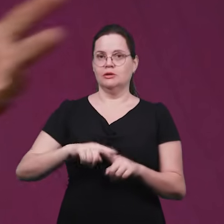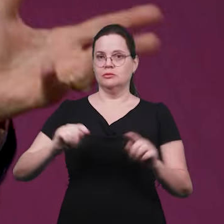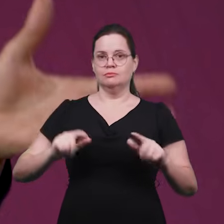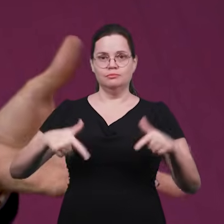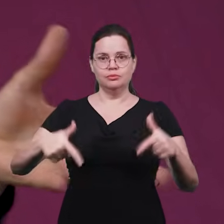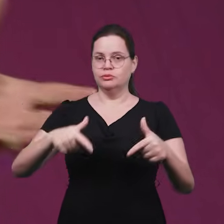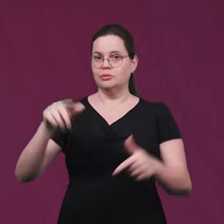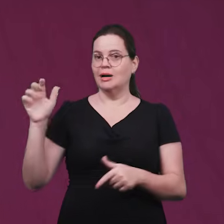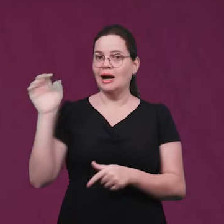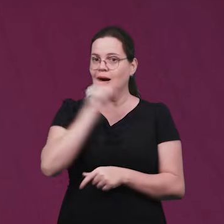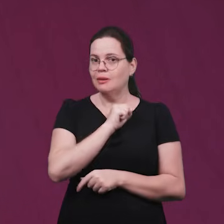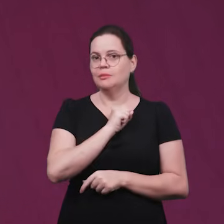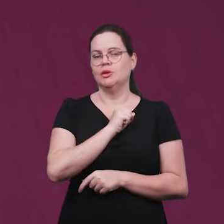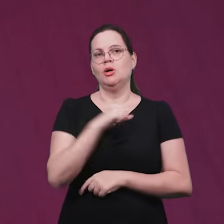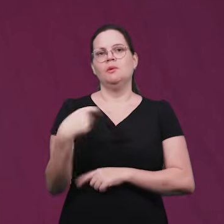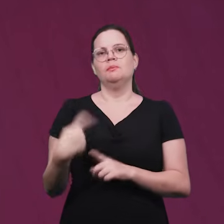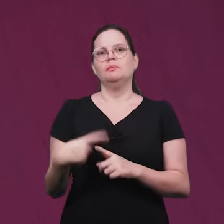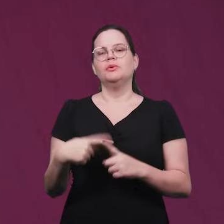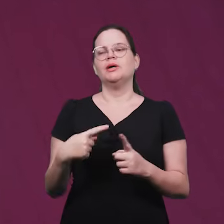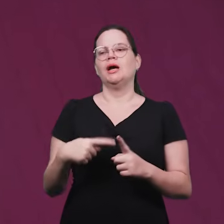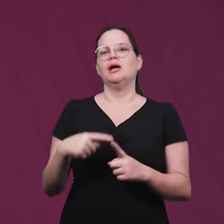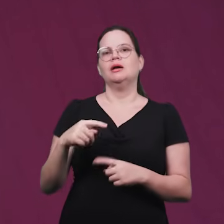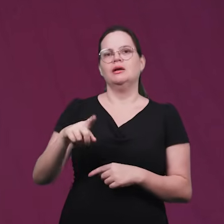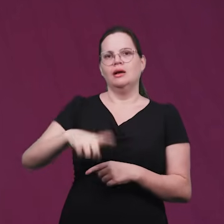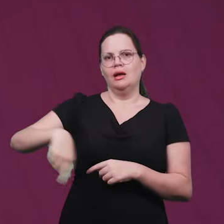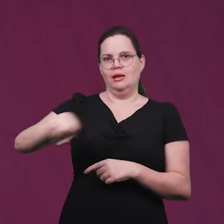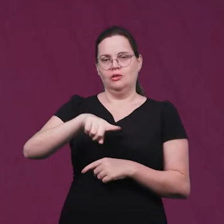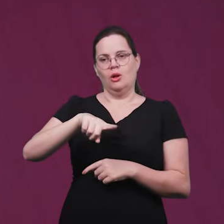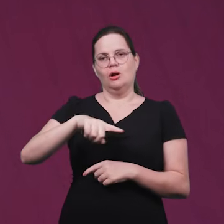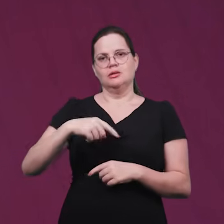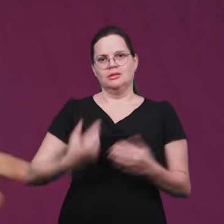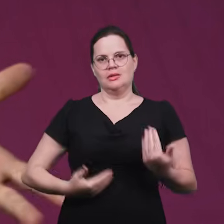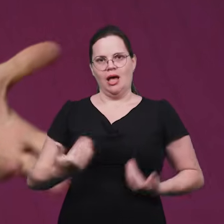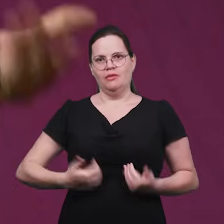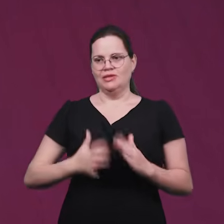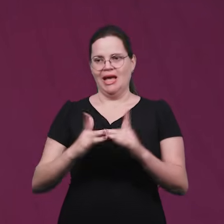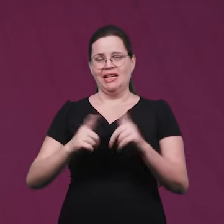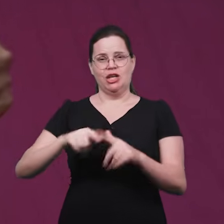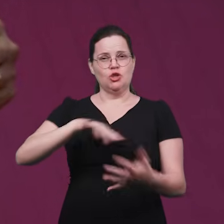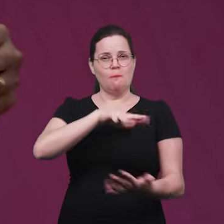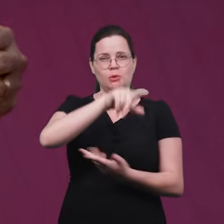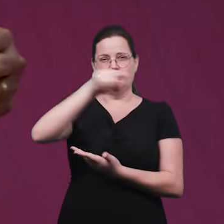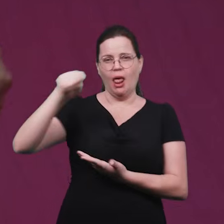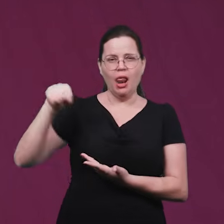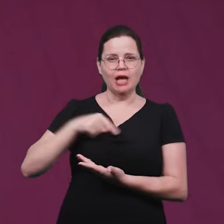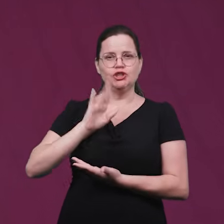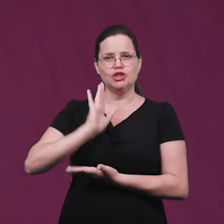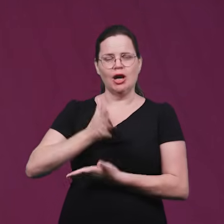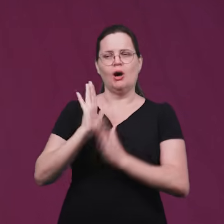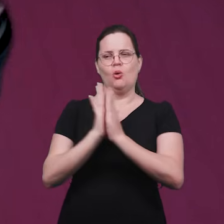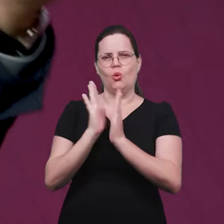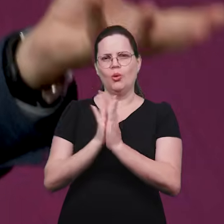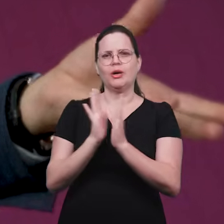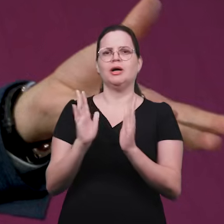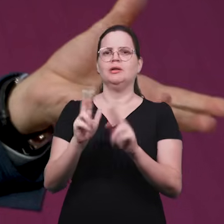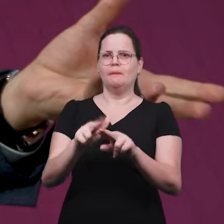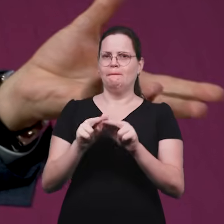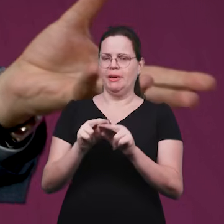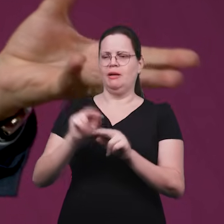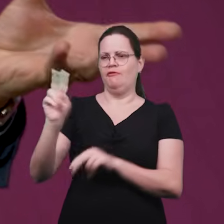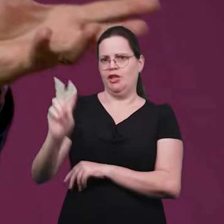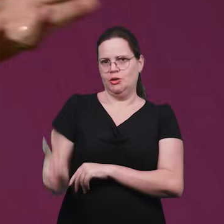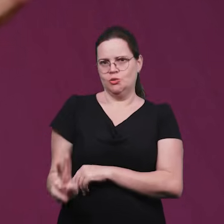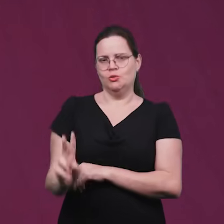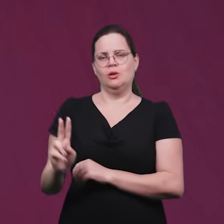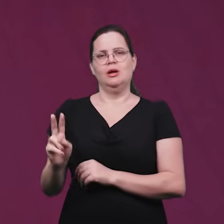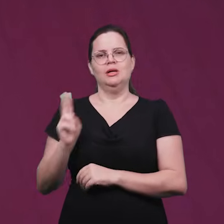reage tanto colocando as nossas igrejas em oração, como já estão, sim, nos cultos, nas madrugadas,